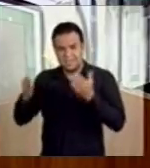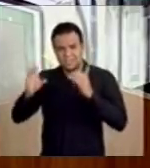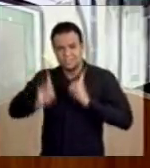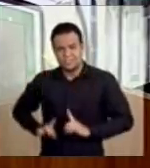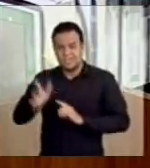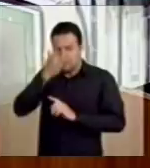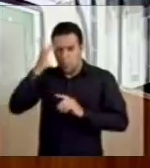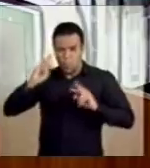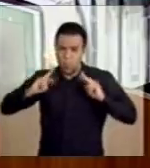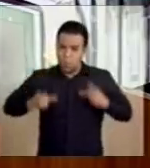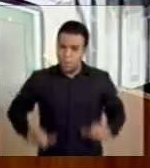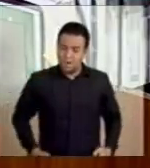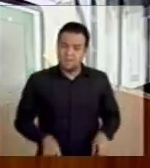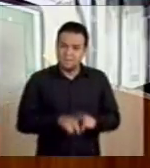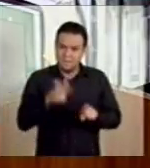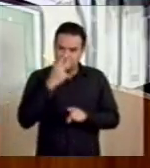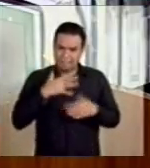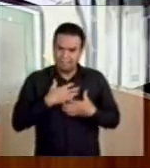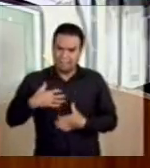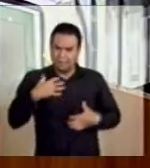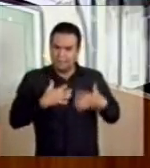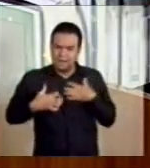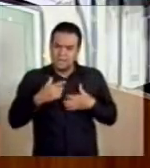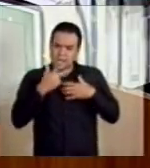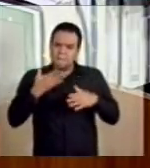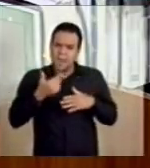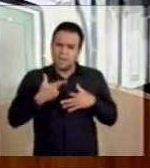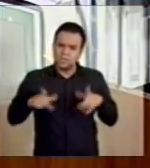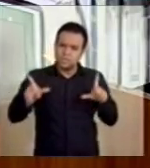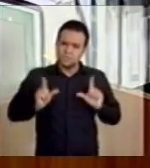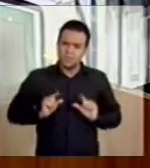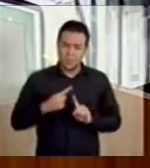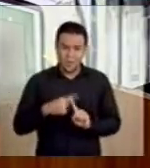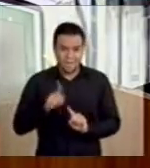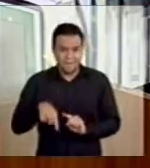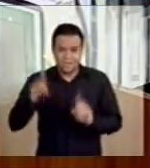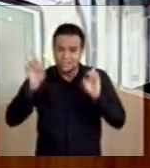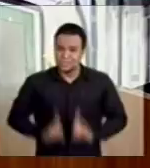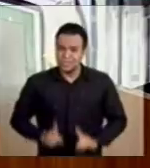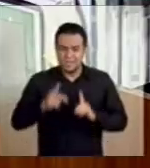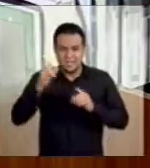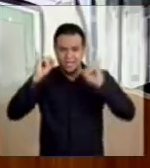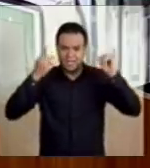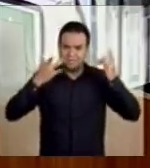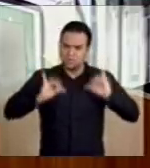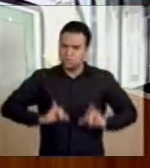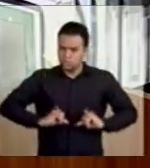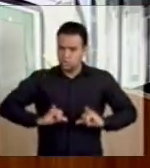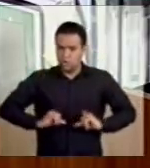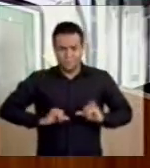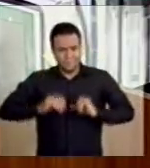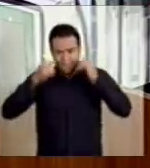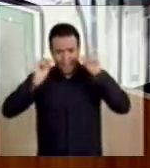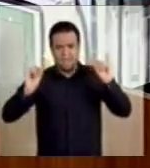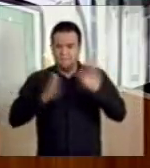integra o complexo mínimo que se encerra no âmbito dos direitos de personalidade, a significar que o direito